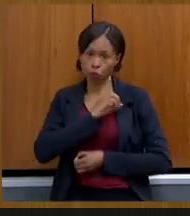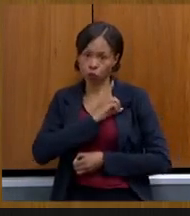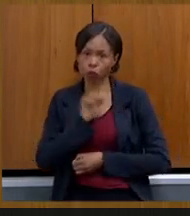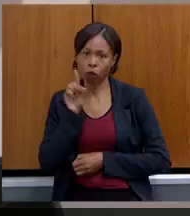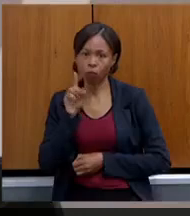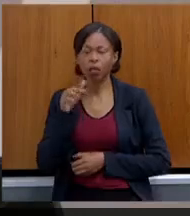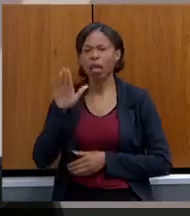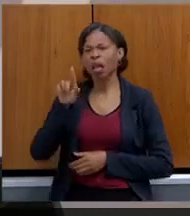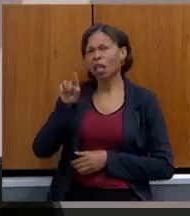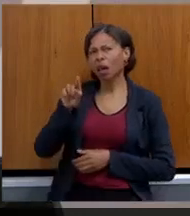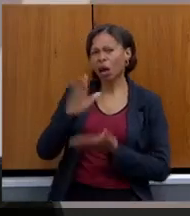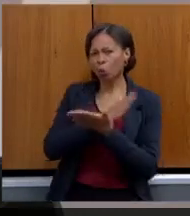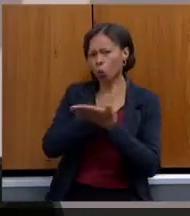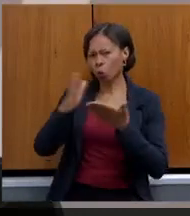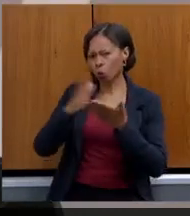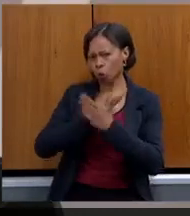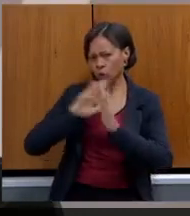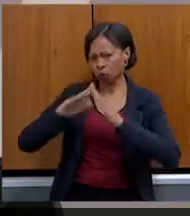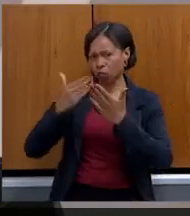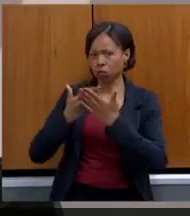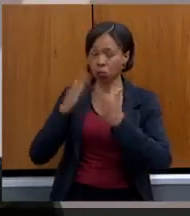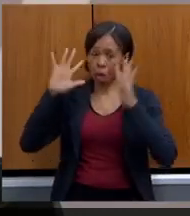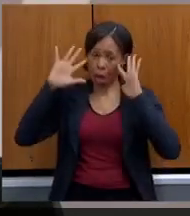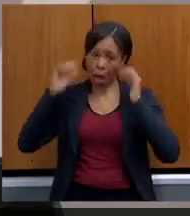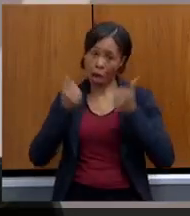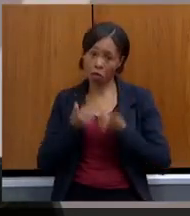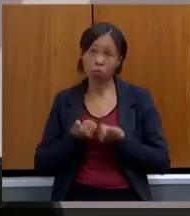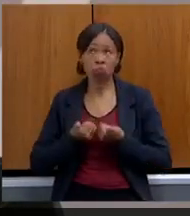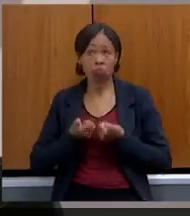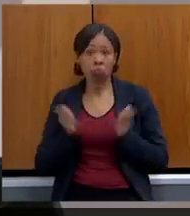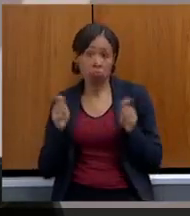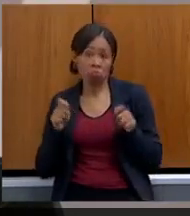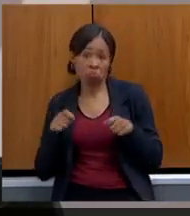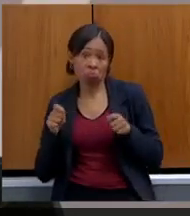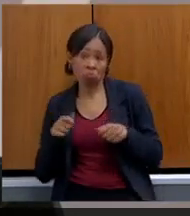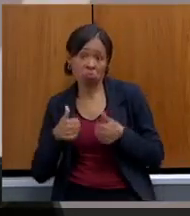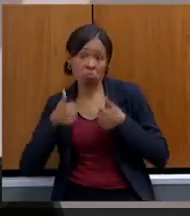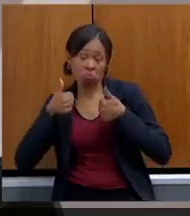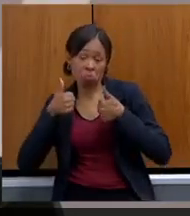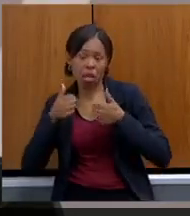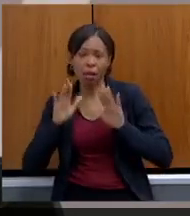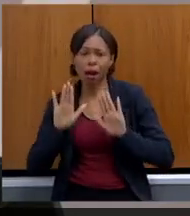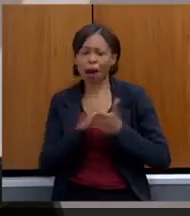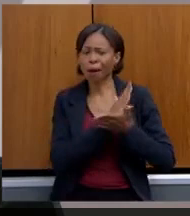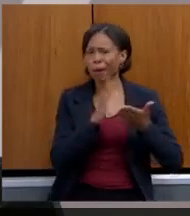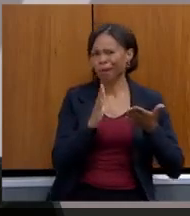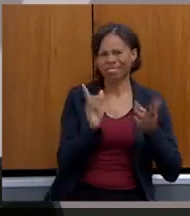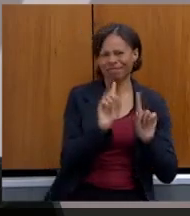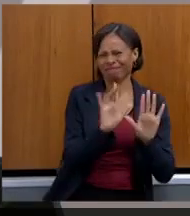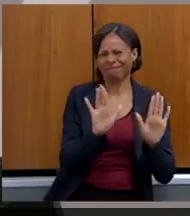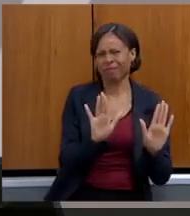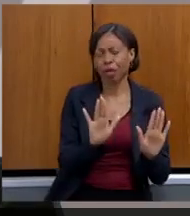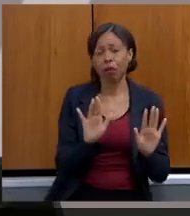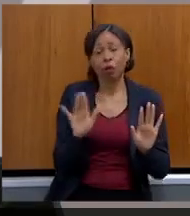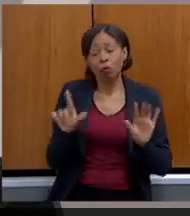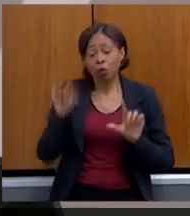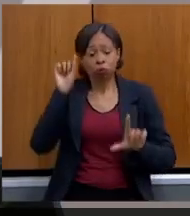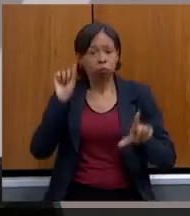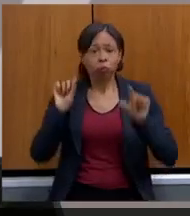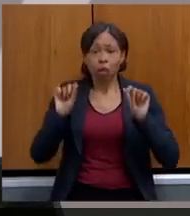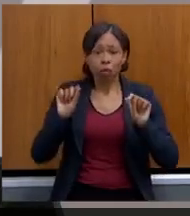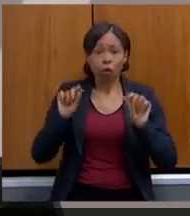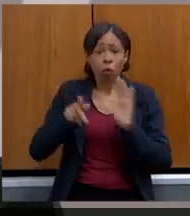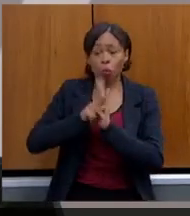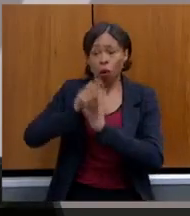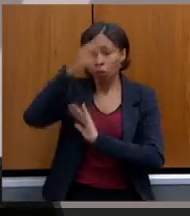algumas escolas acham que seria viável outras não porque essa sugestão de não poder dar essa alternativa para